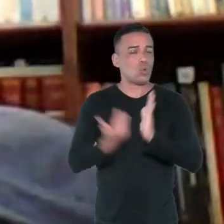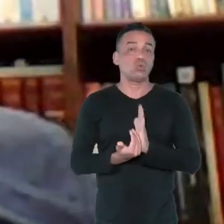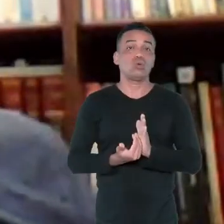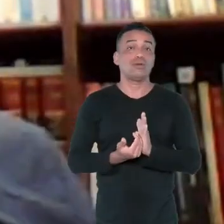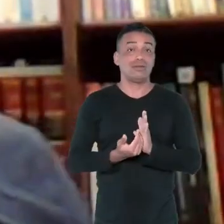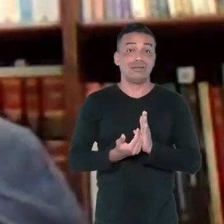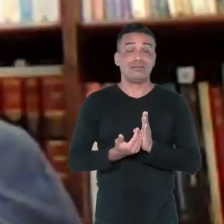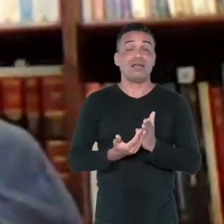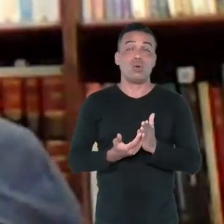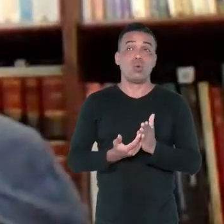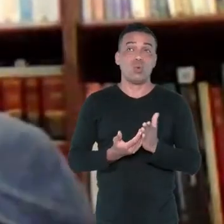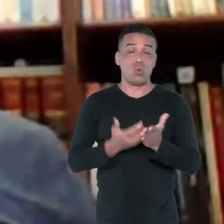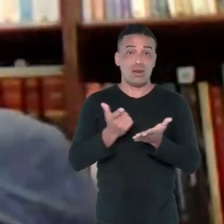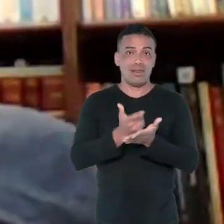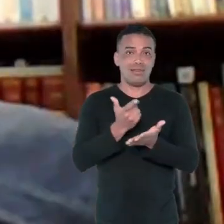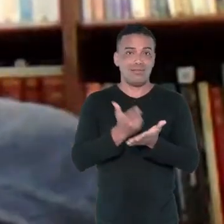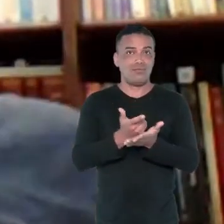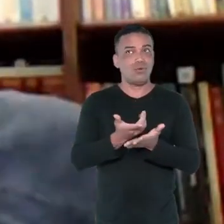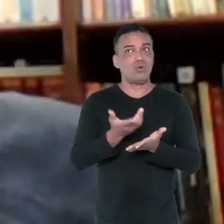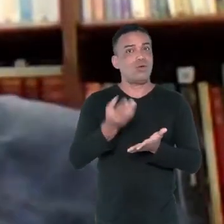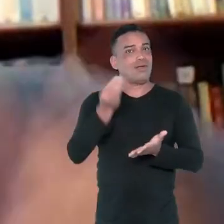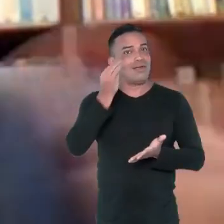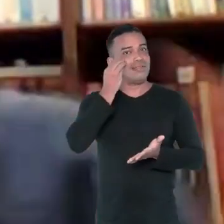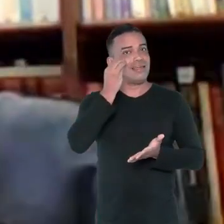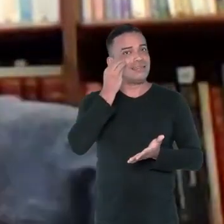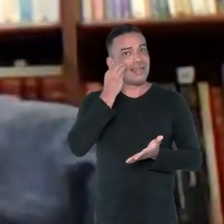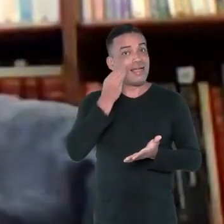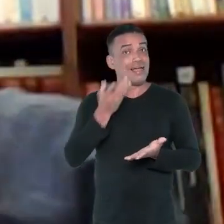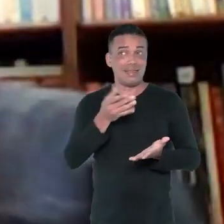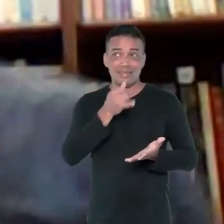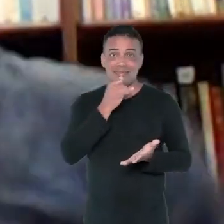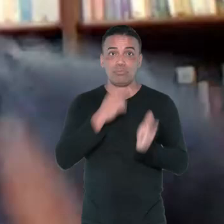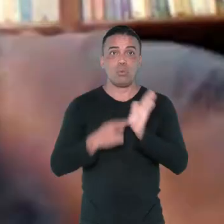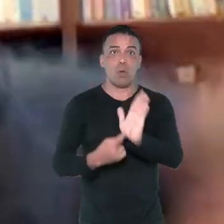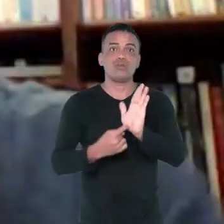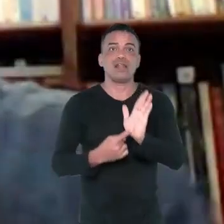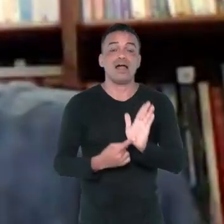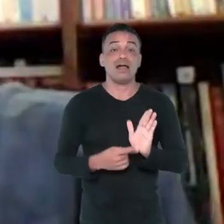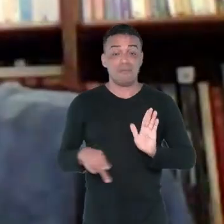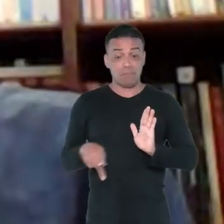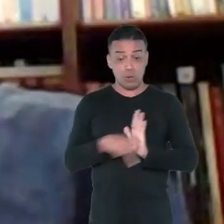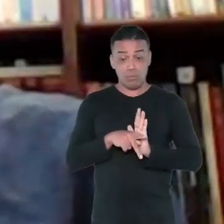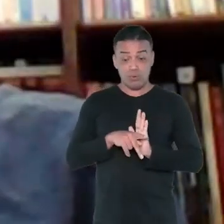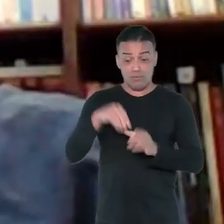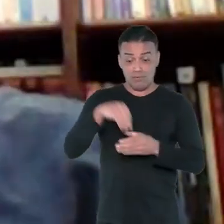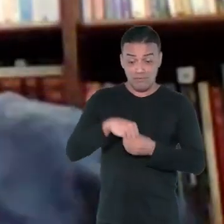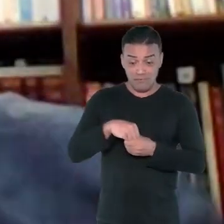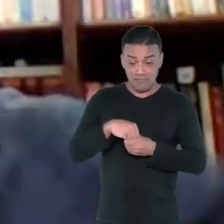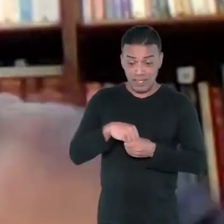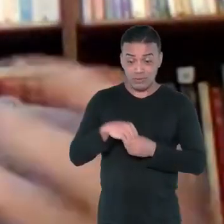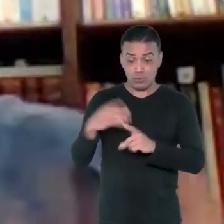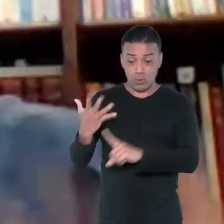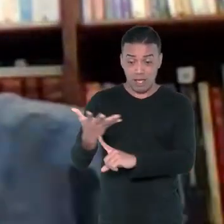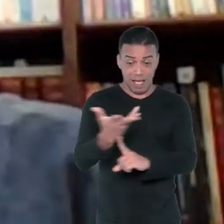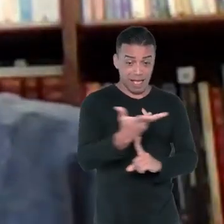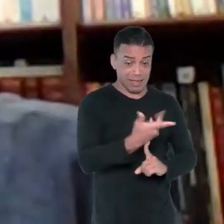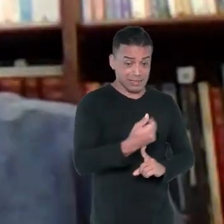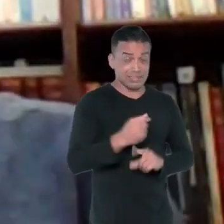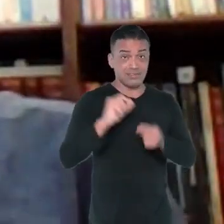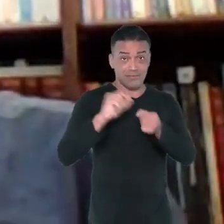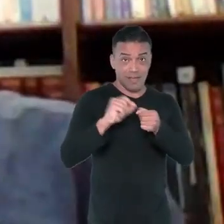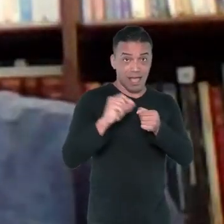tentar vender o peixe dele e dizer que muito do que se faz em arte, muito do que se fez em